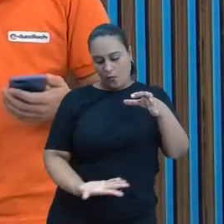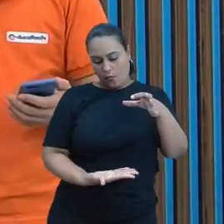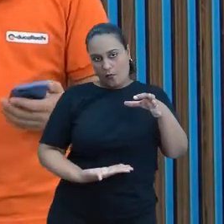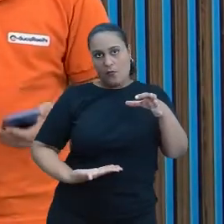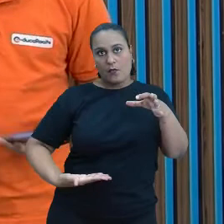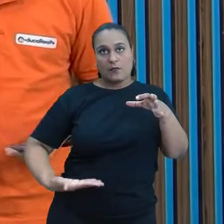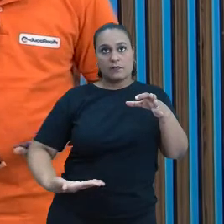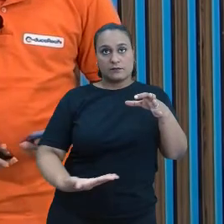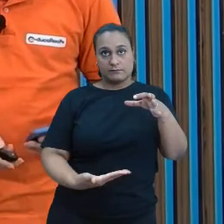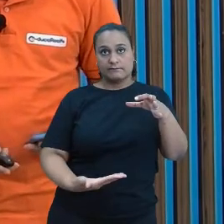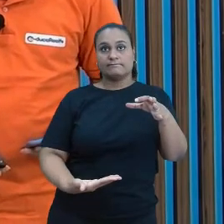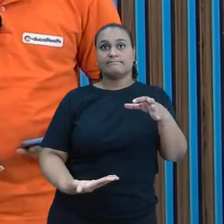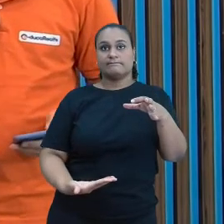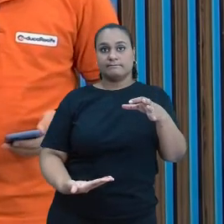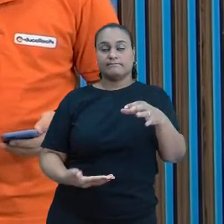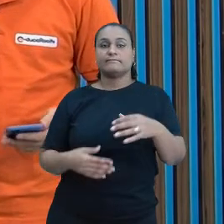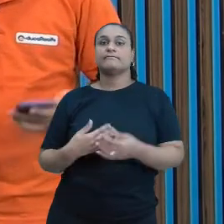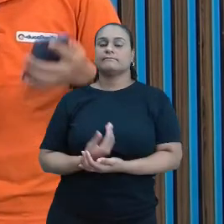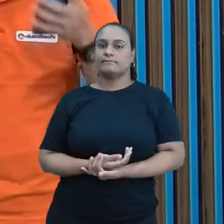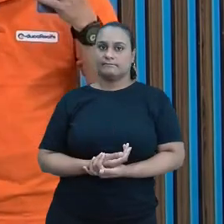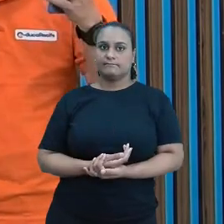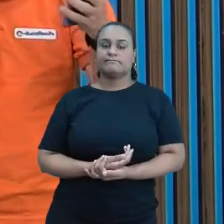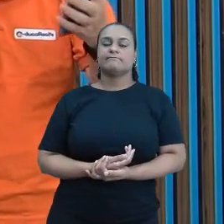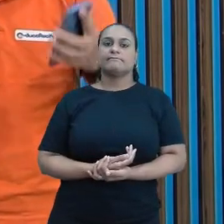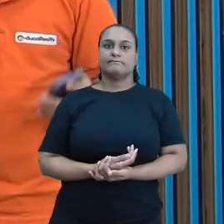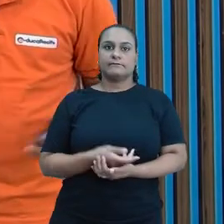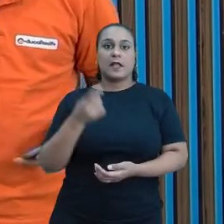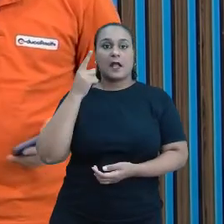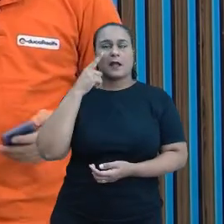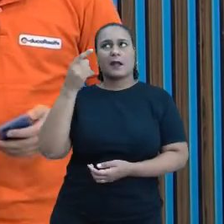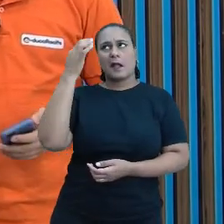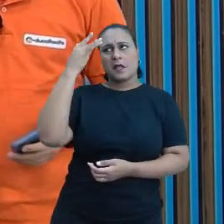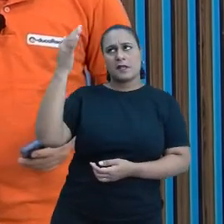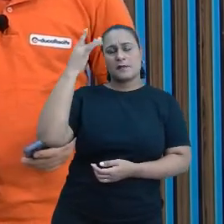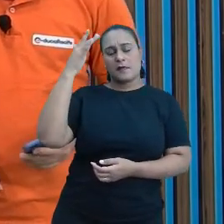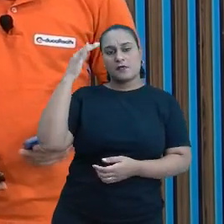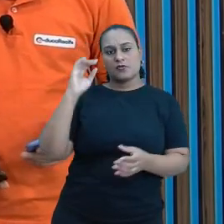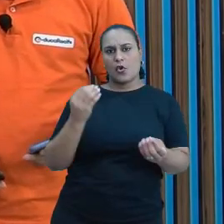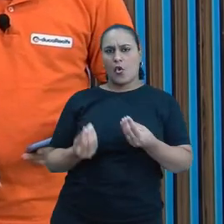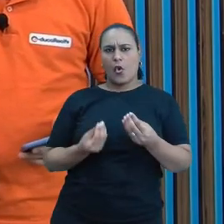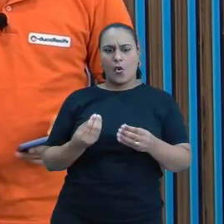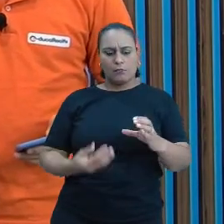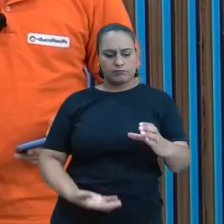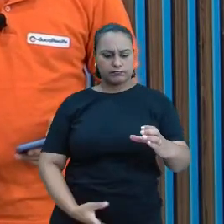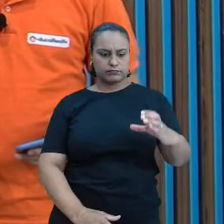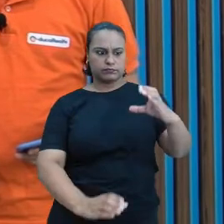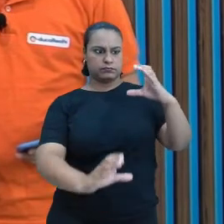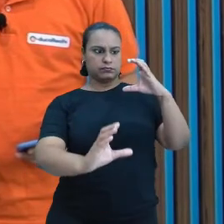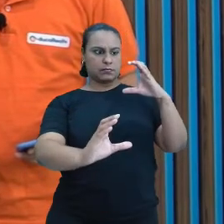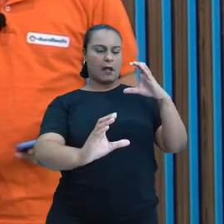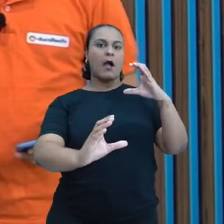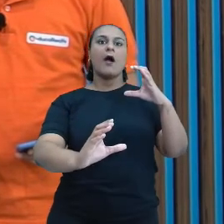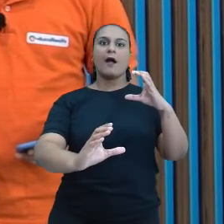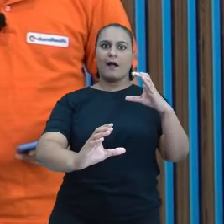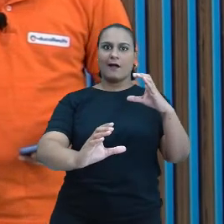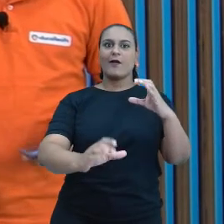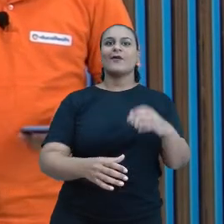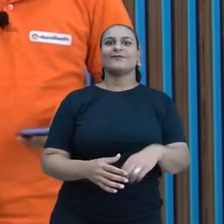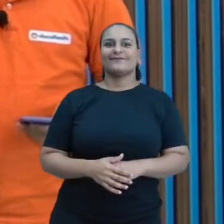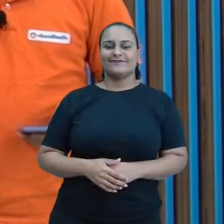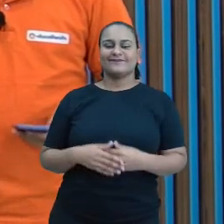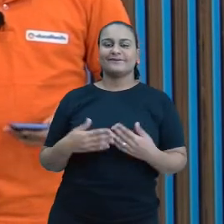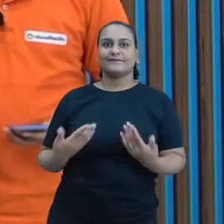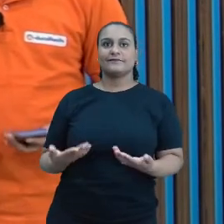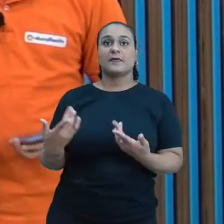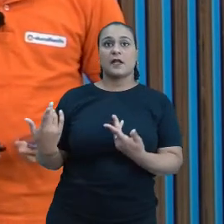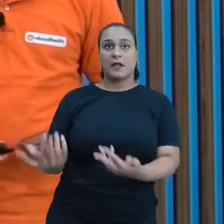Né? Lembrando que a gente está falando da forma prototípica, aquela que a gente imagina como é que vai ser quando a gente fala de um determinado objeto. Então,